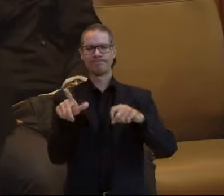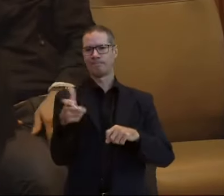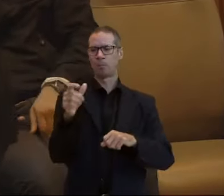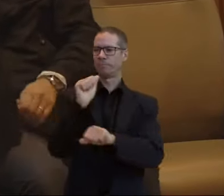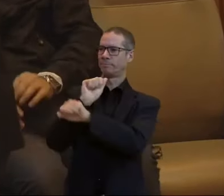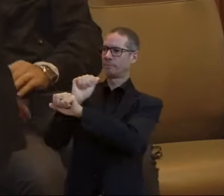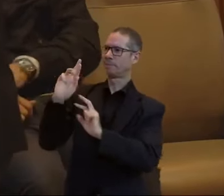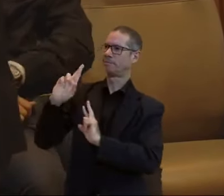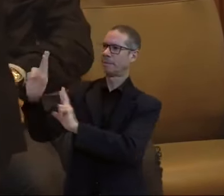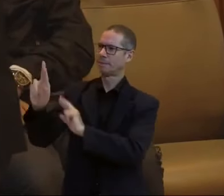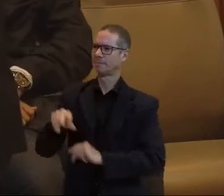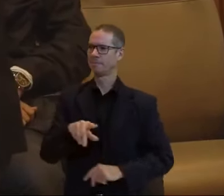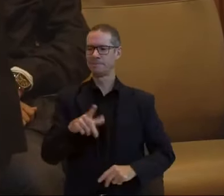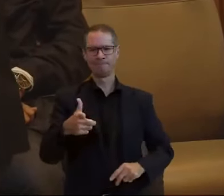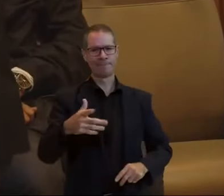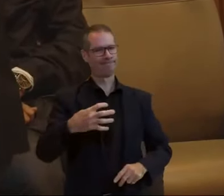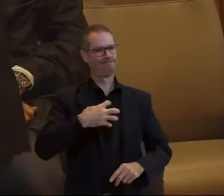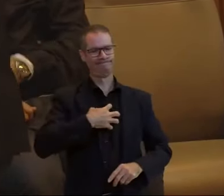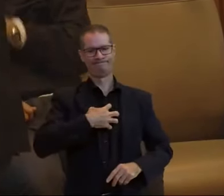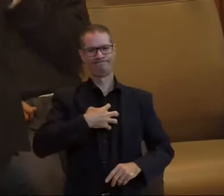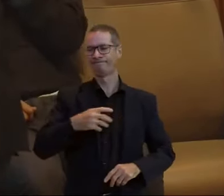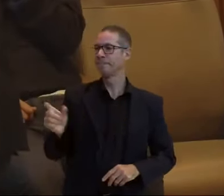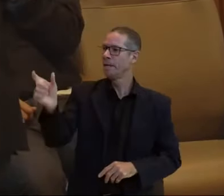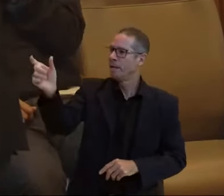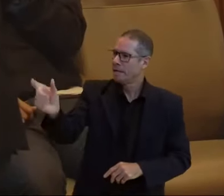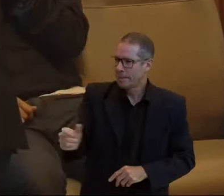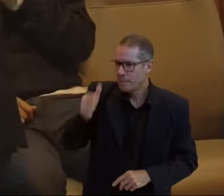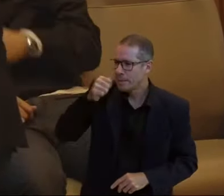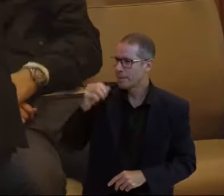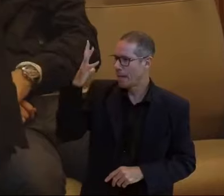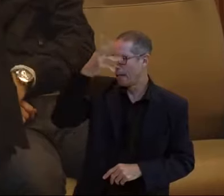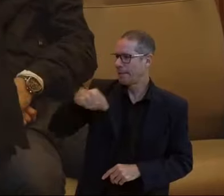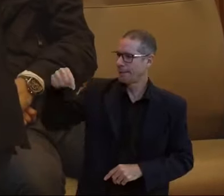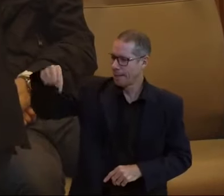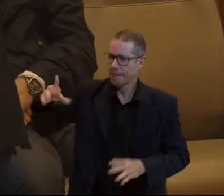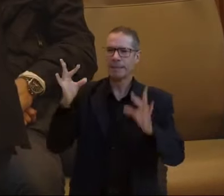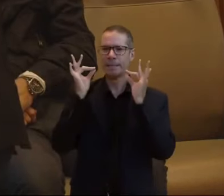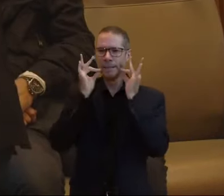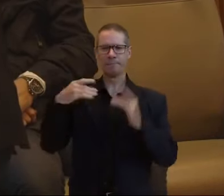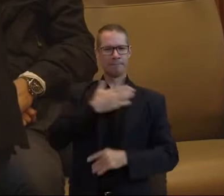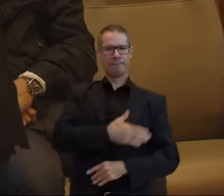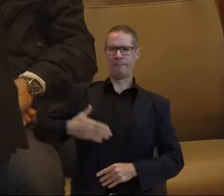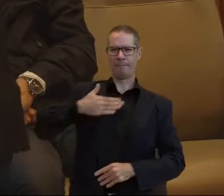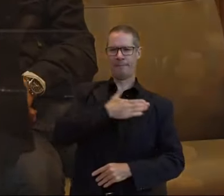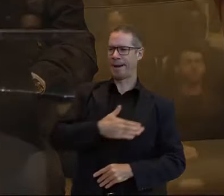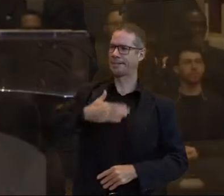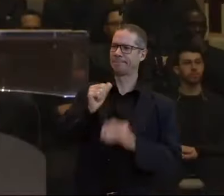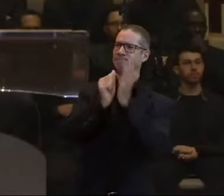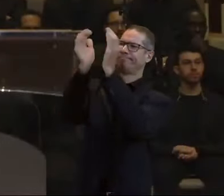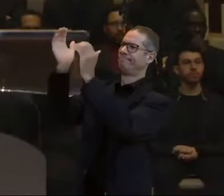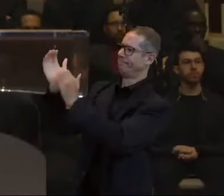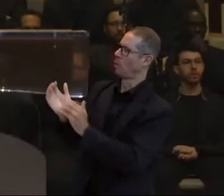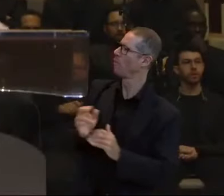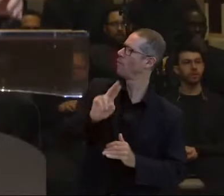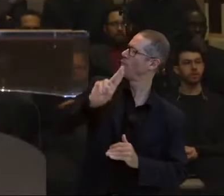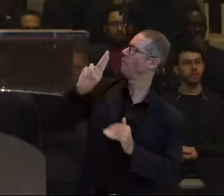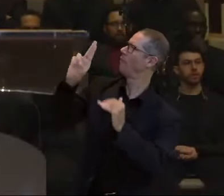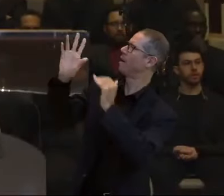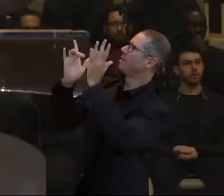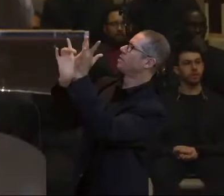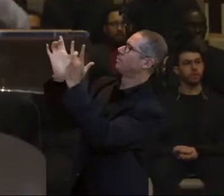esperança, não tem jeito. E essa menina linda está aqui, a gente tem um prazer muito grande de louvar Jesus, porque